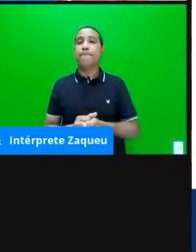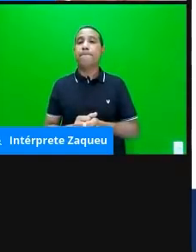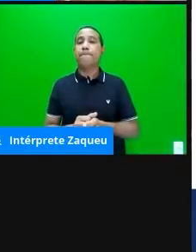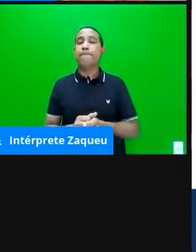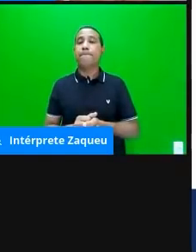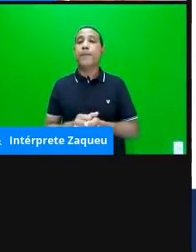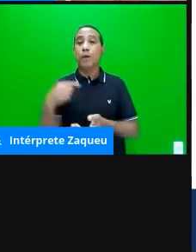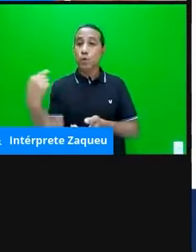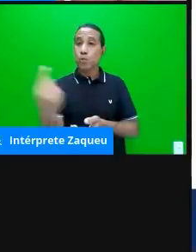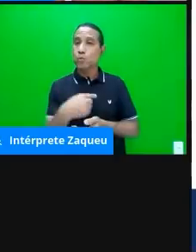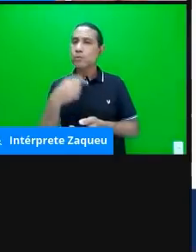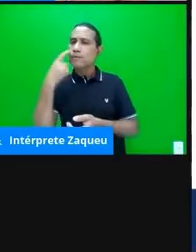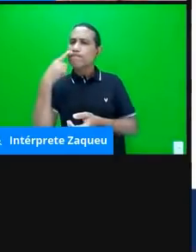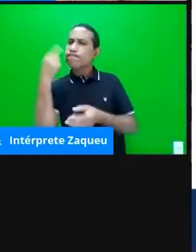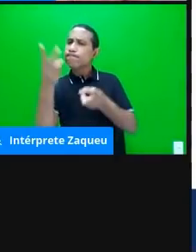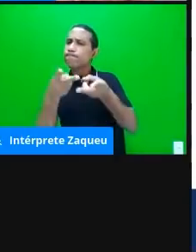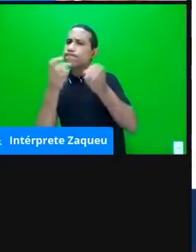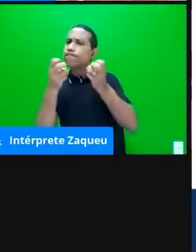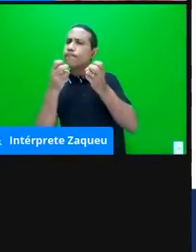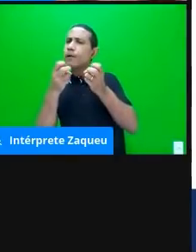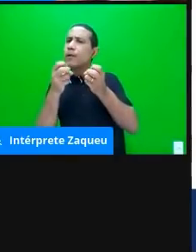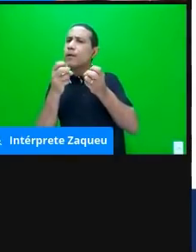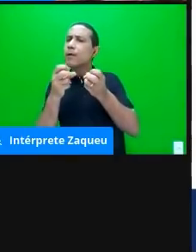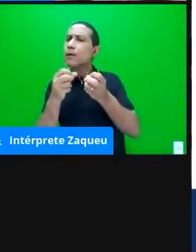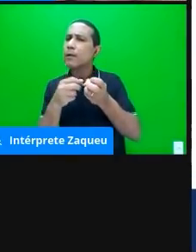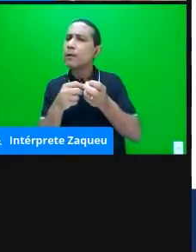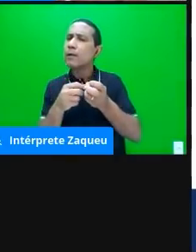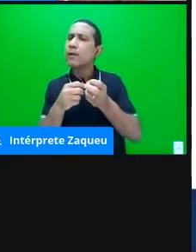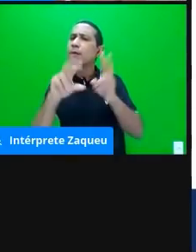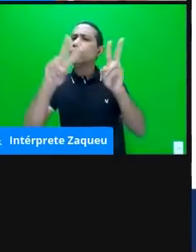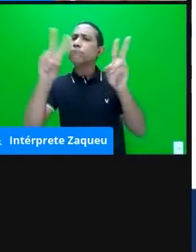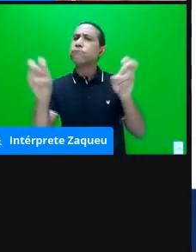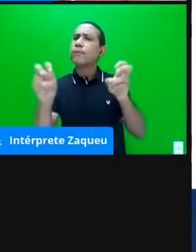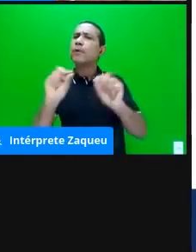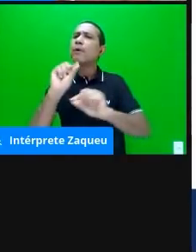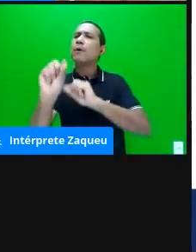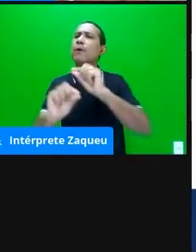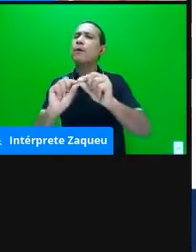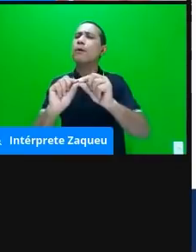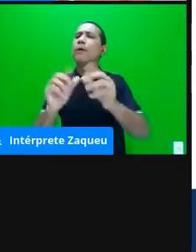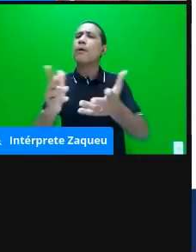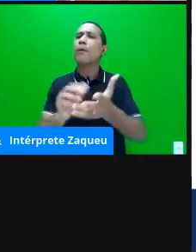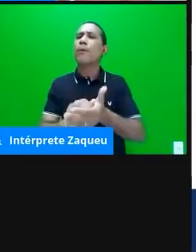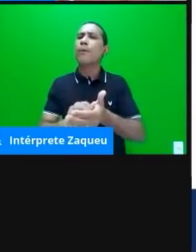Nós percebemos que a concepção de multiletramento, ela amplia